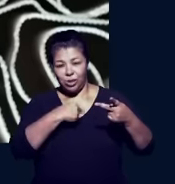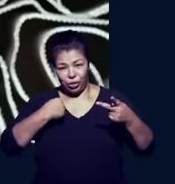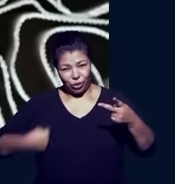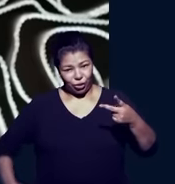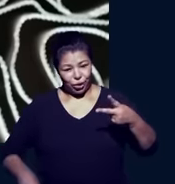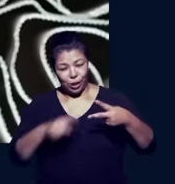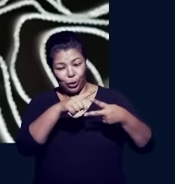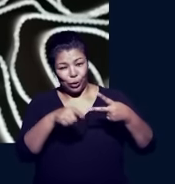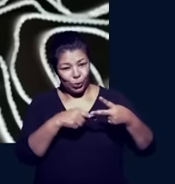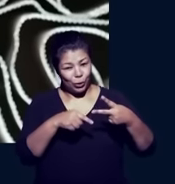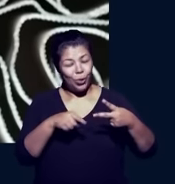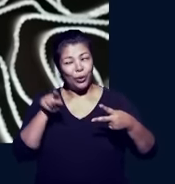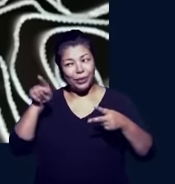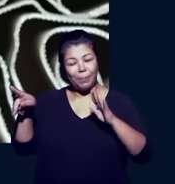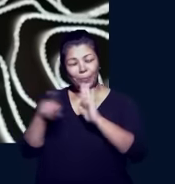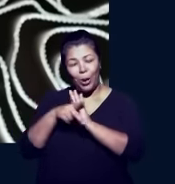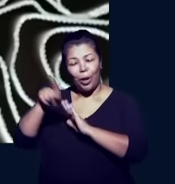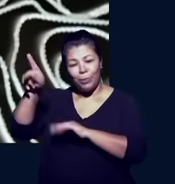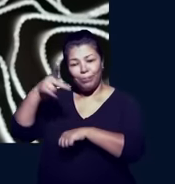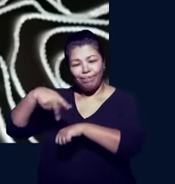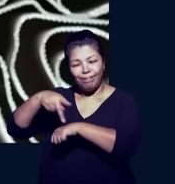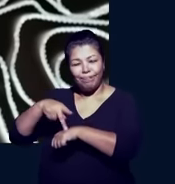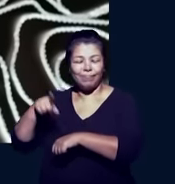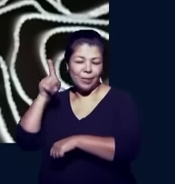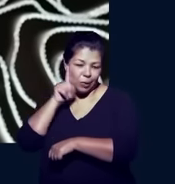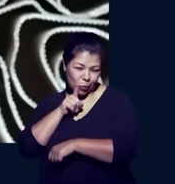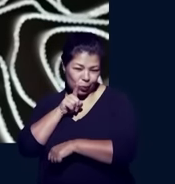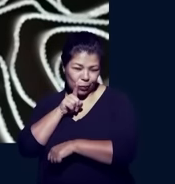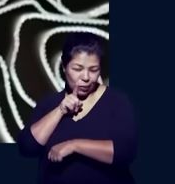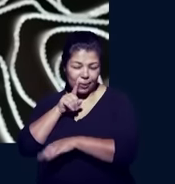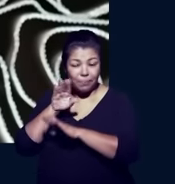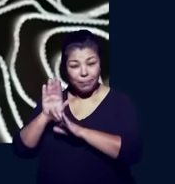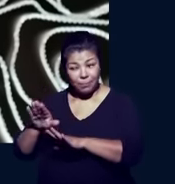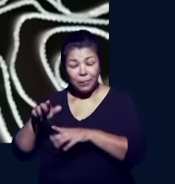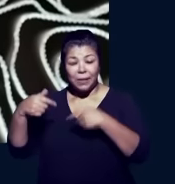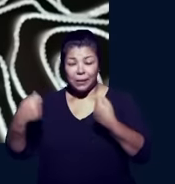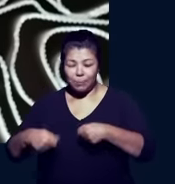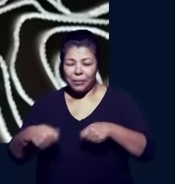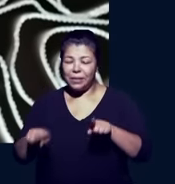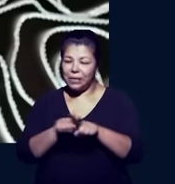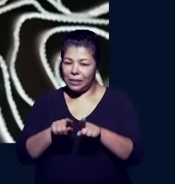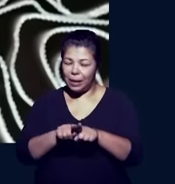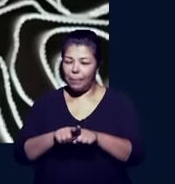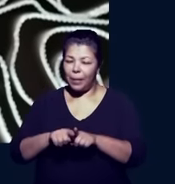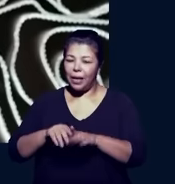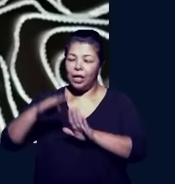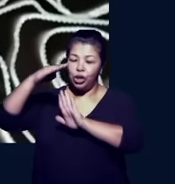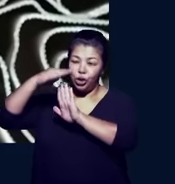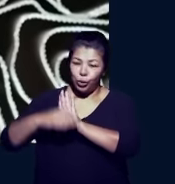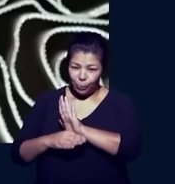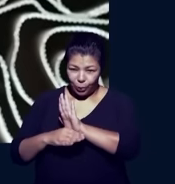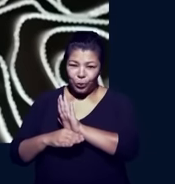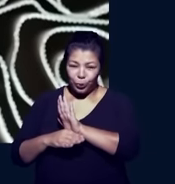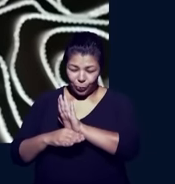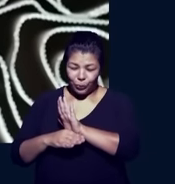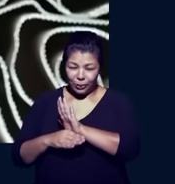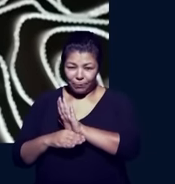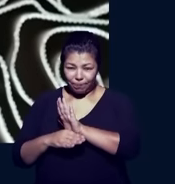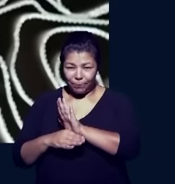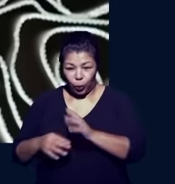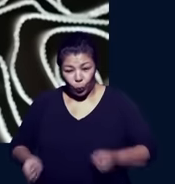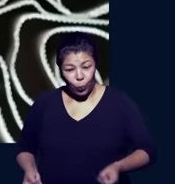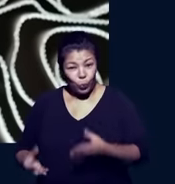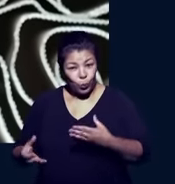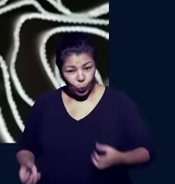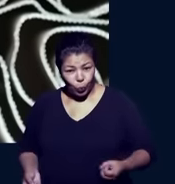num compromisso que é chamado quantitative Titan de reduzir o seu balanço eh isso é muito grande é mais ou menos alguma